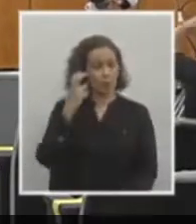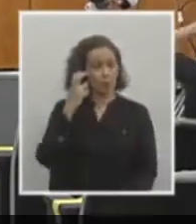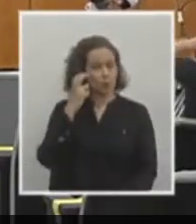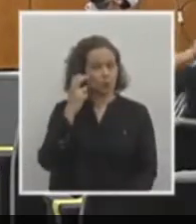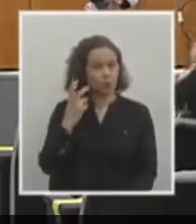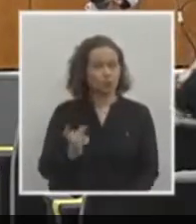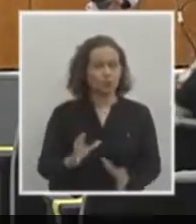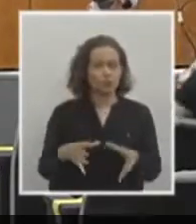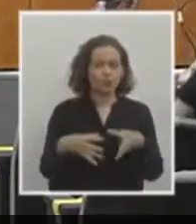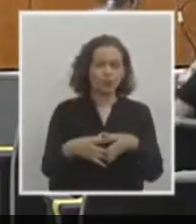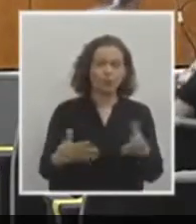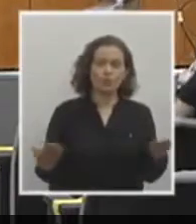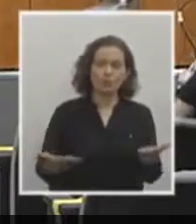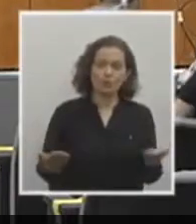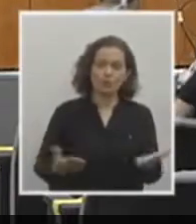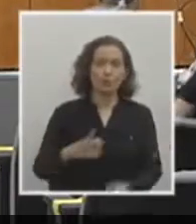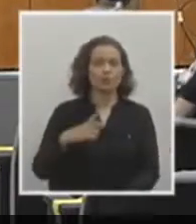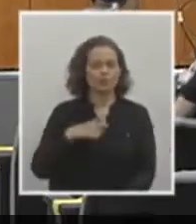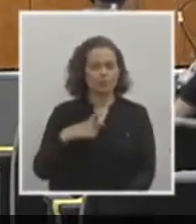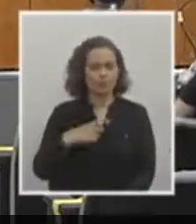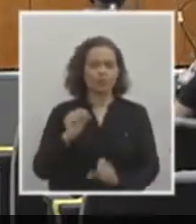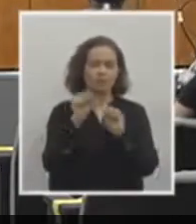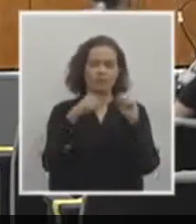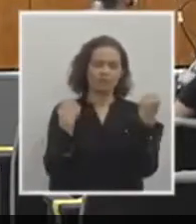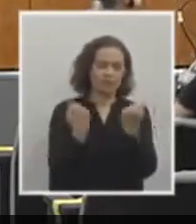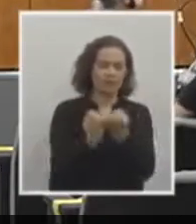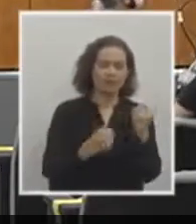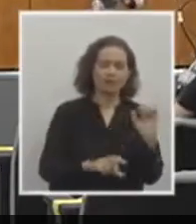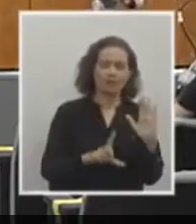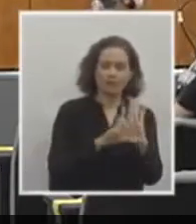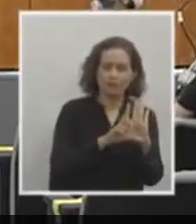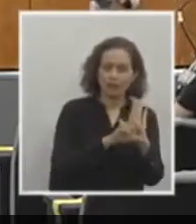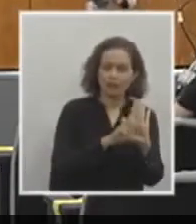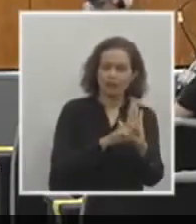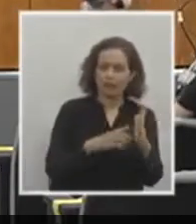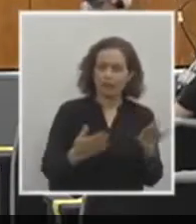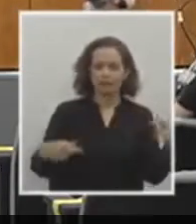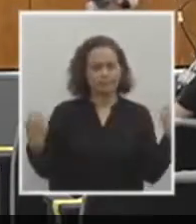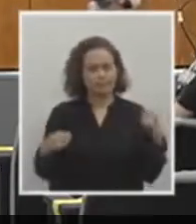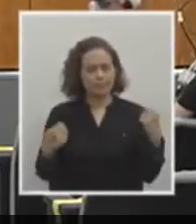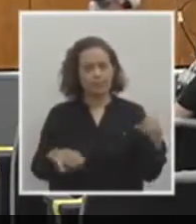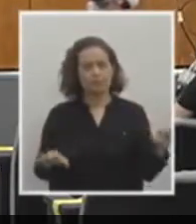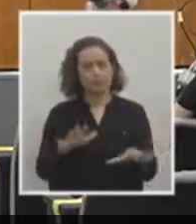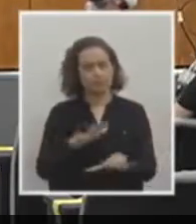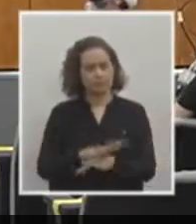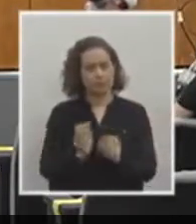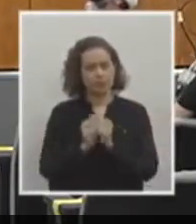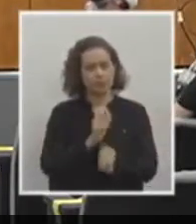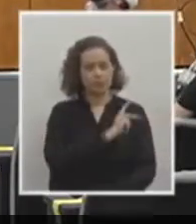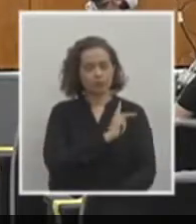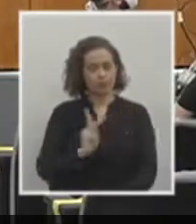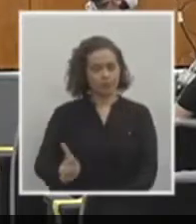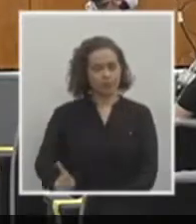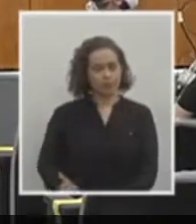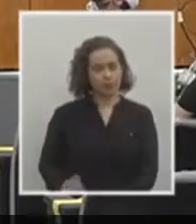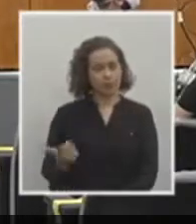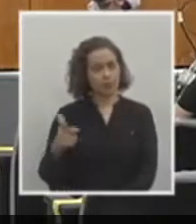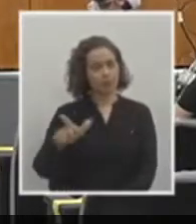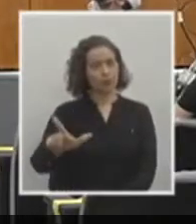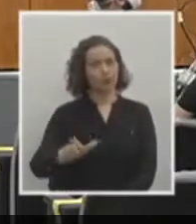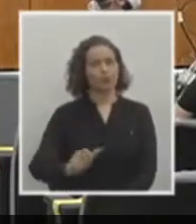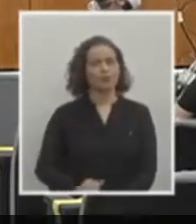seminário hoje da Lei Aldir Blanc, e eu tenho que terminar os trabalhos lá junto com o nosso presidente Bosco, então eu passo, a